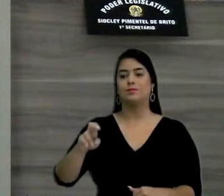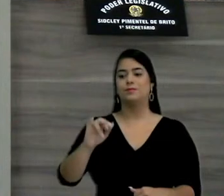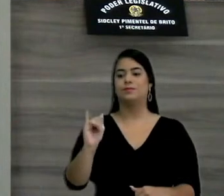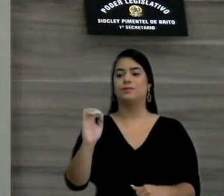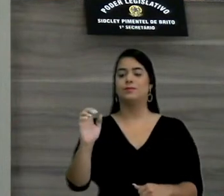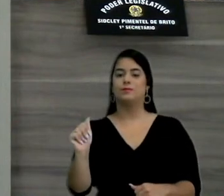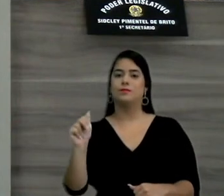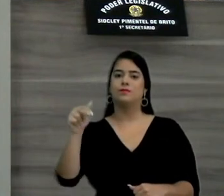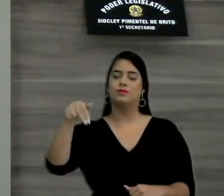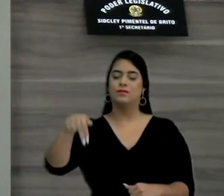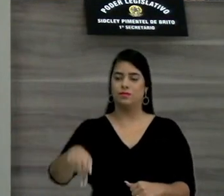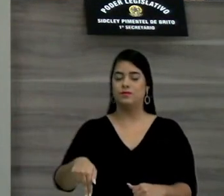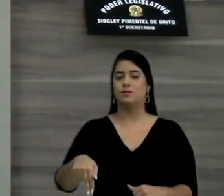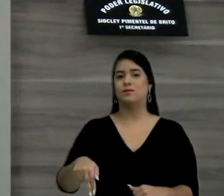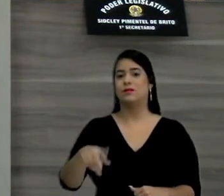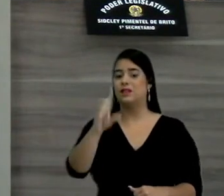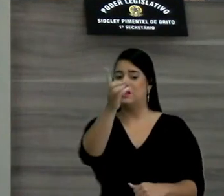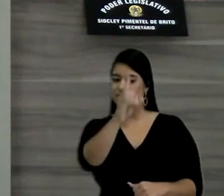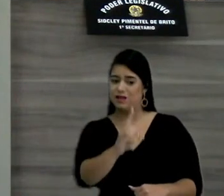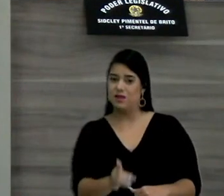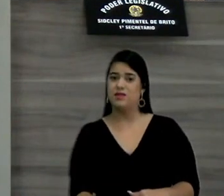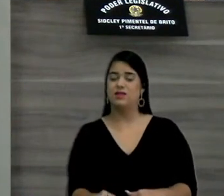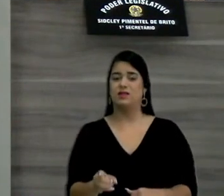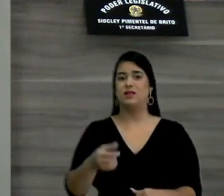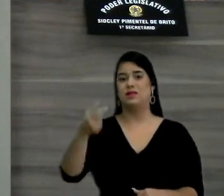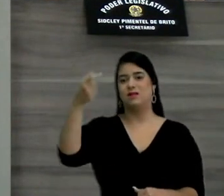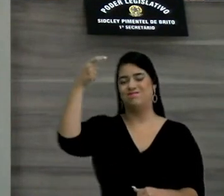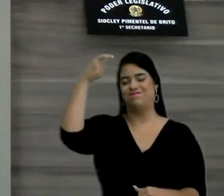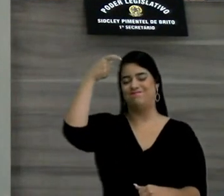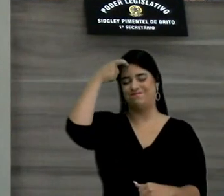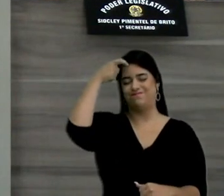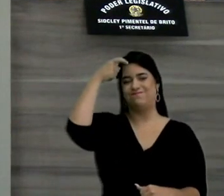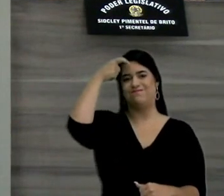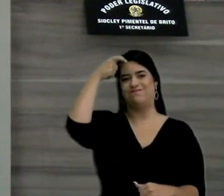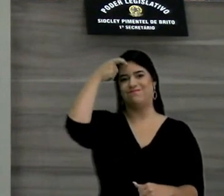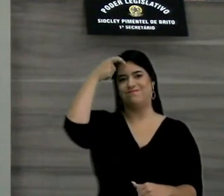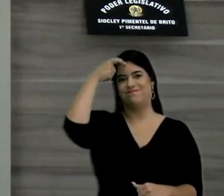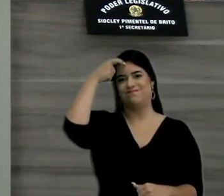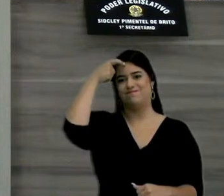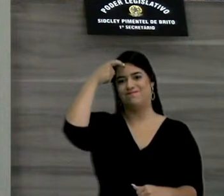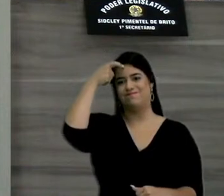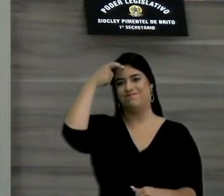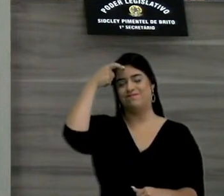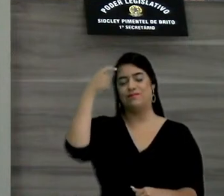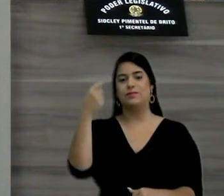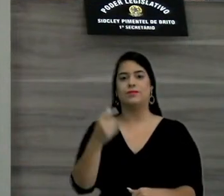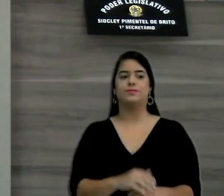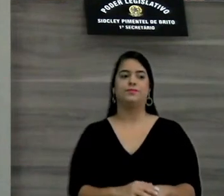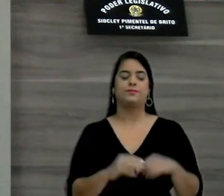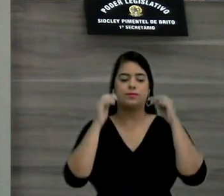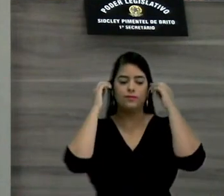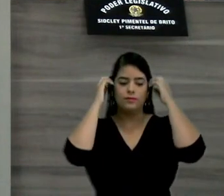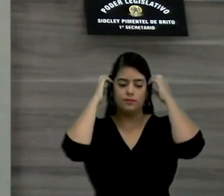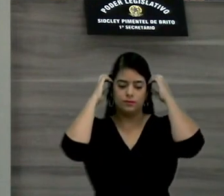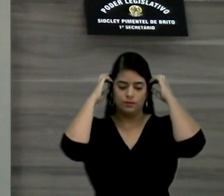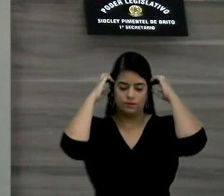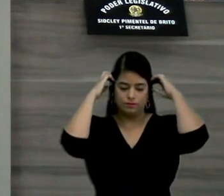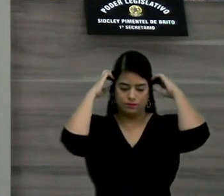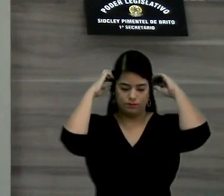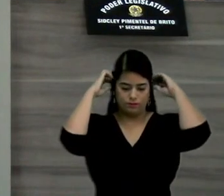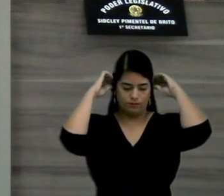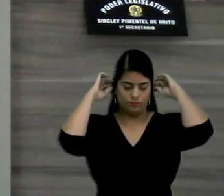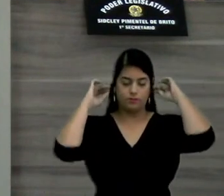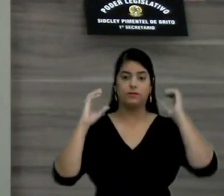encefalopatia hipóxica isquêmica grave Cid g80 com crise convulsiva Sid